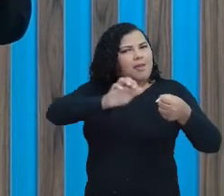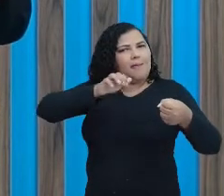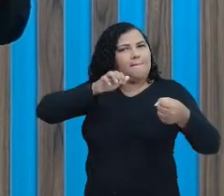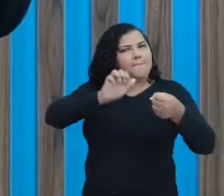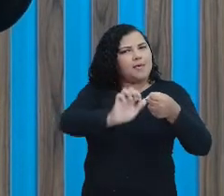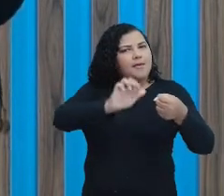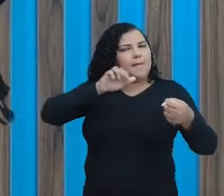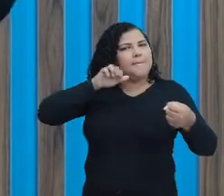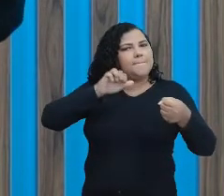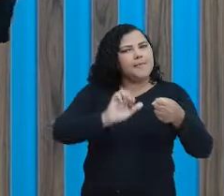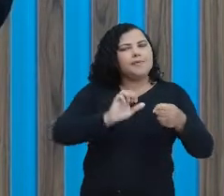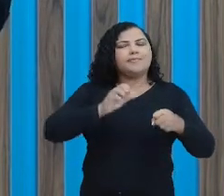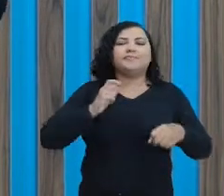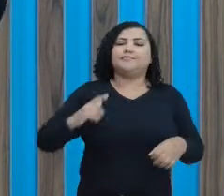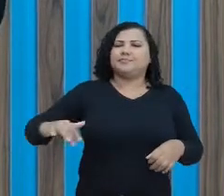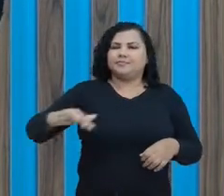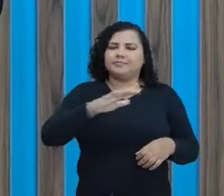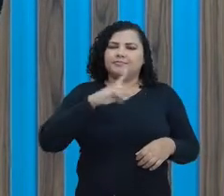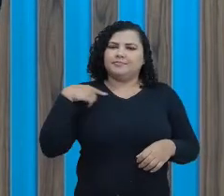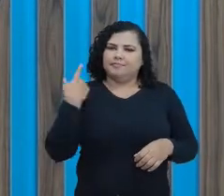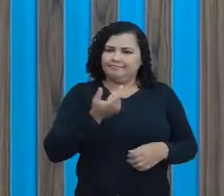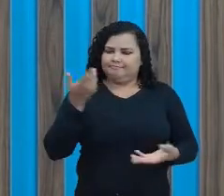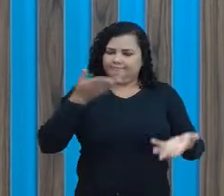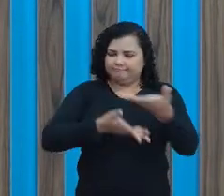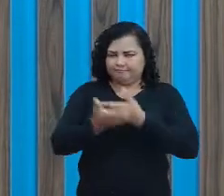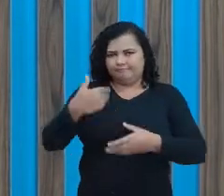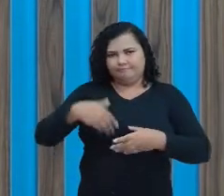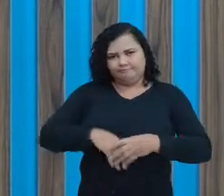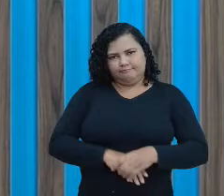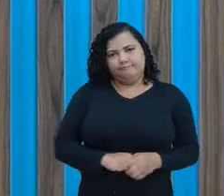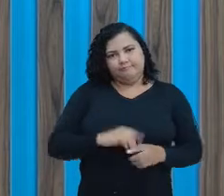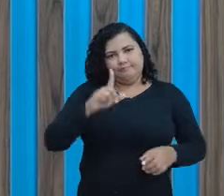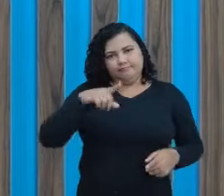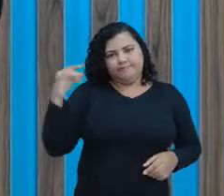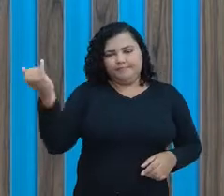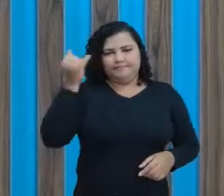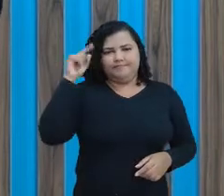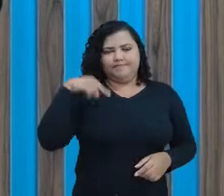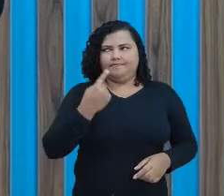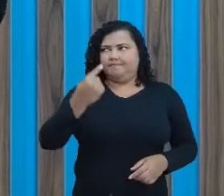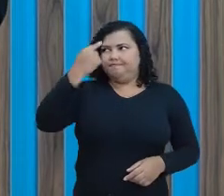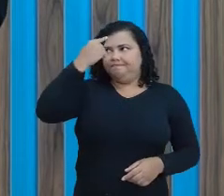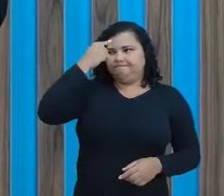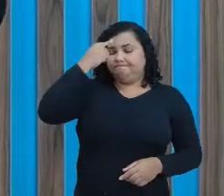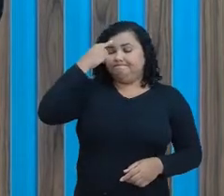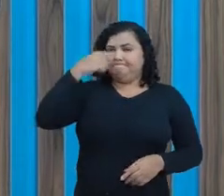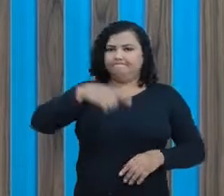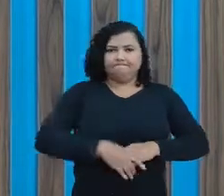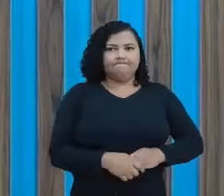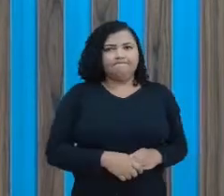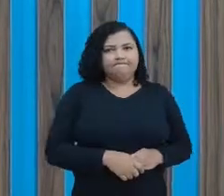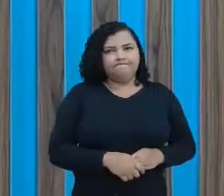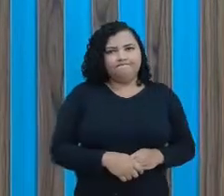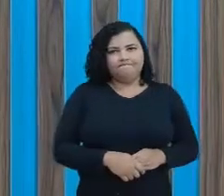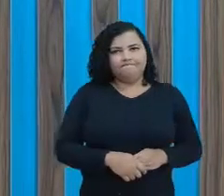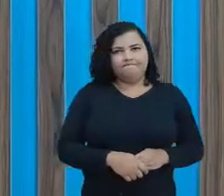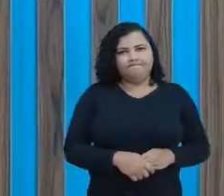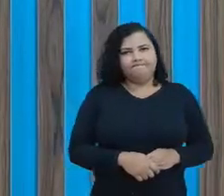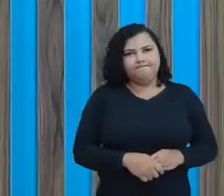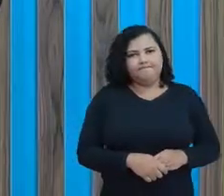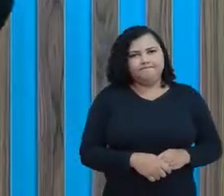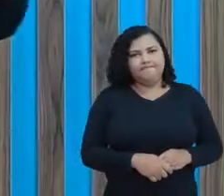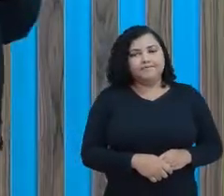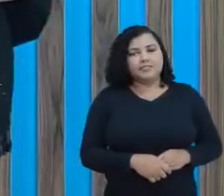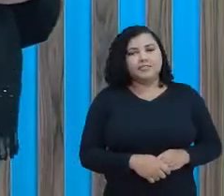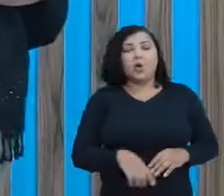paisagem sonora, daquele ambiente que a gente está. Né? Então, é muito importante a gente refletir sobre isso. E outro